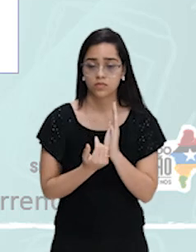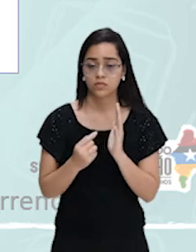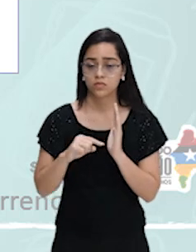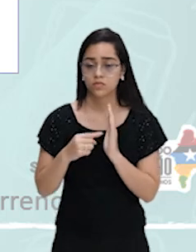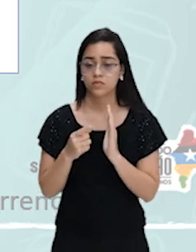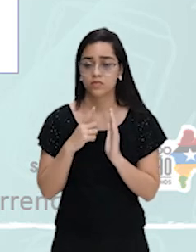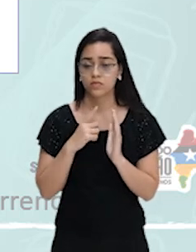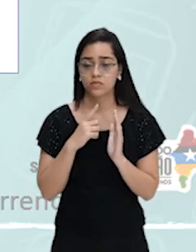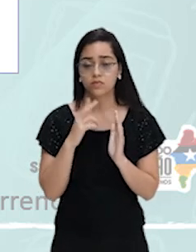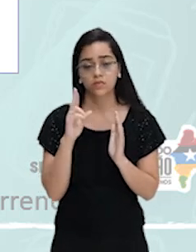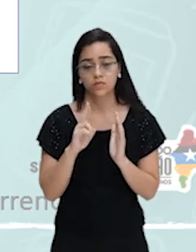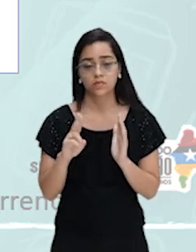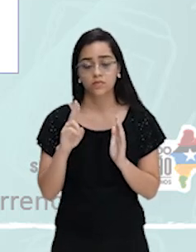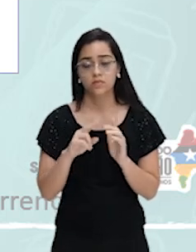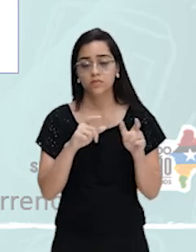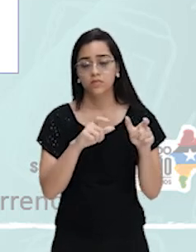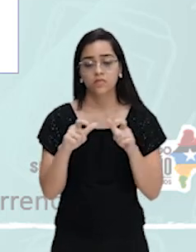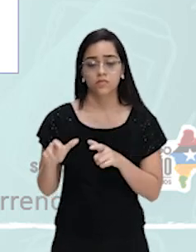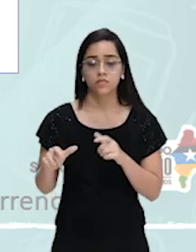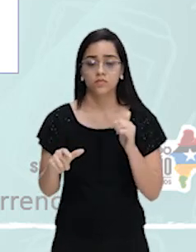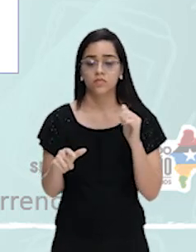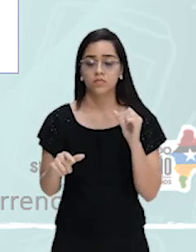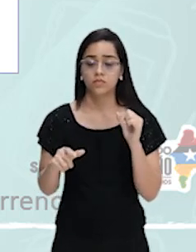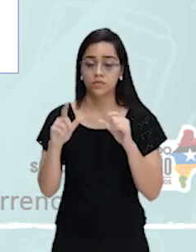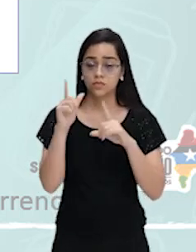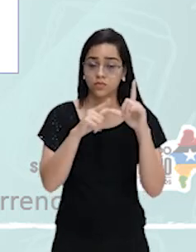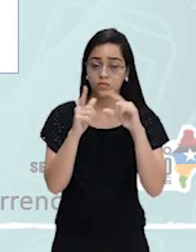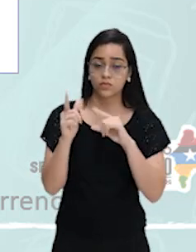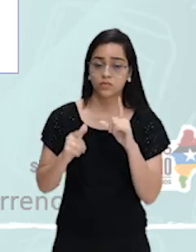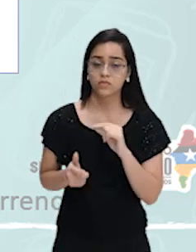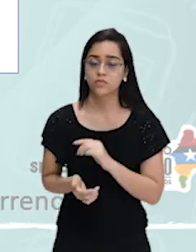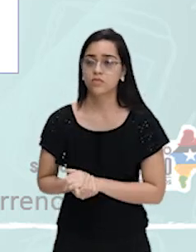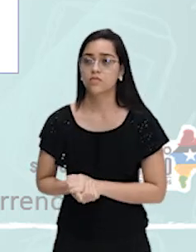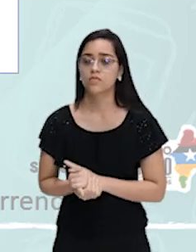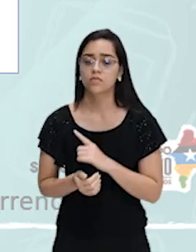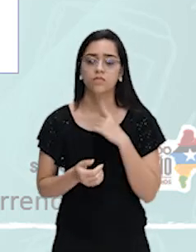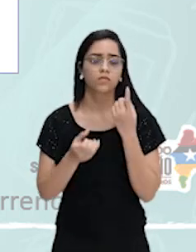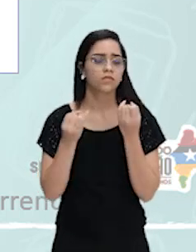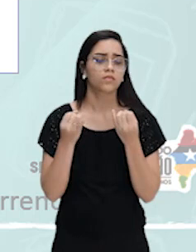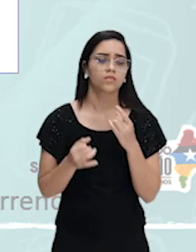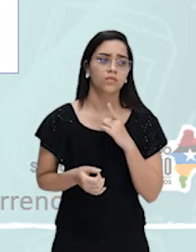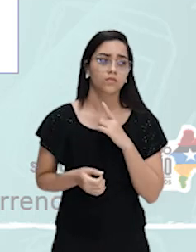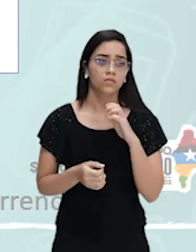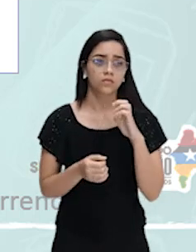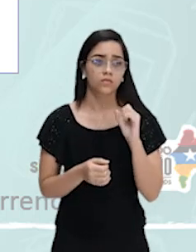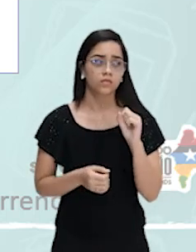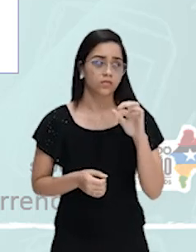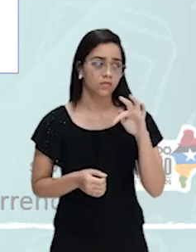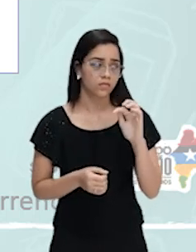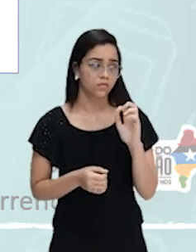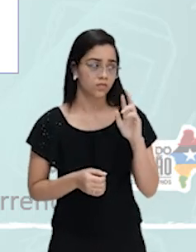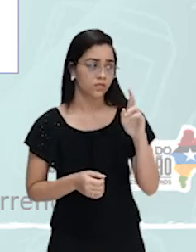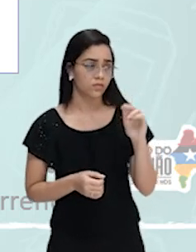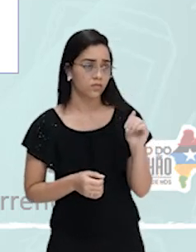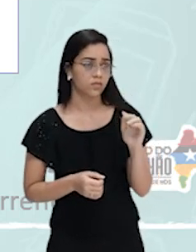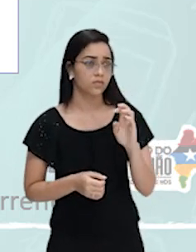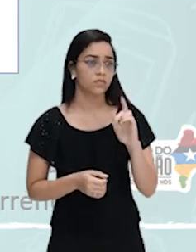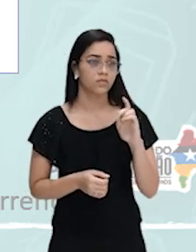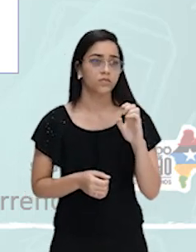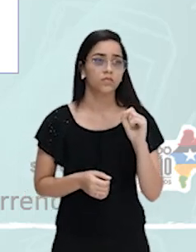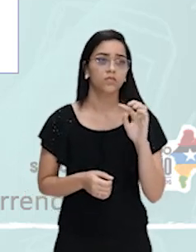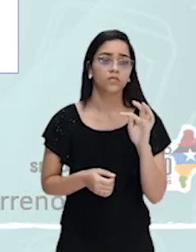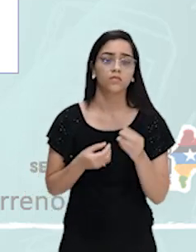na esfera celeste úteis na localização dos astros. Quando nós falamos de esfera celeste, é quando nós olhamos para o